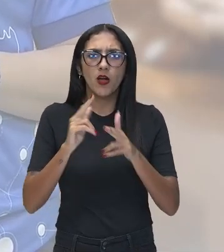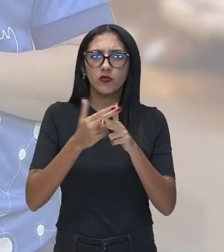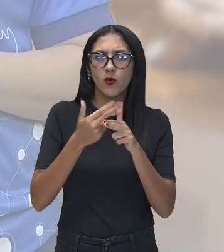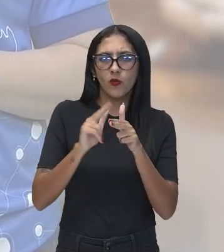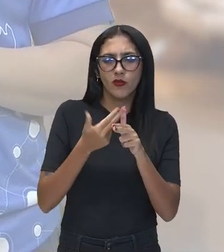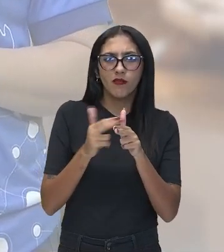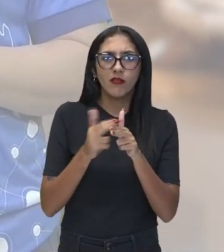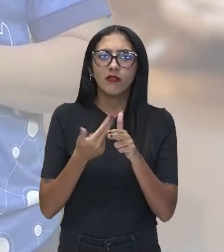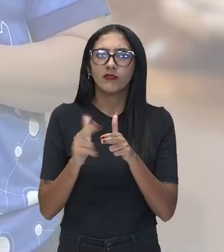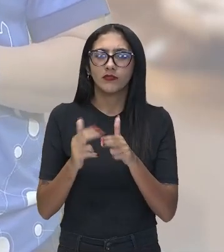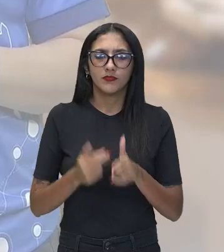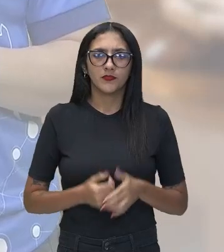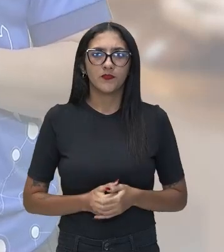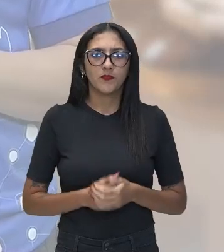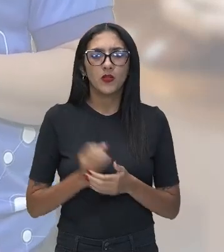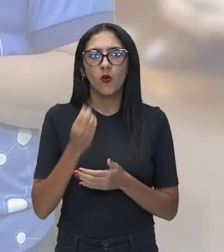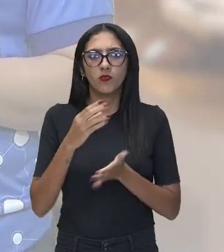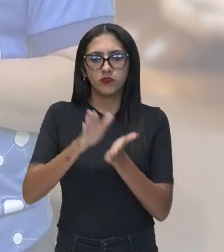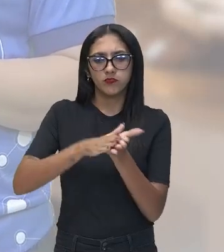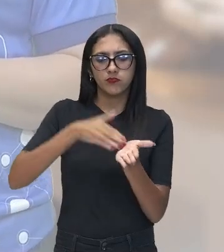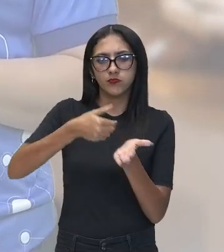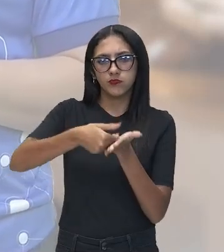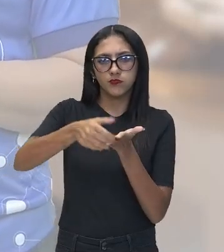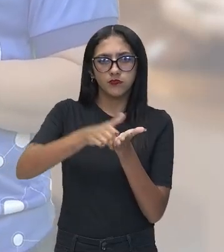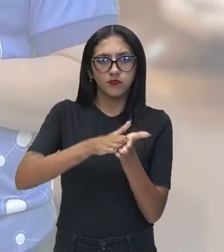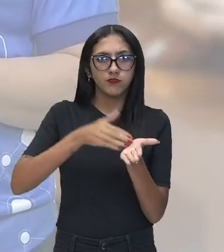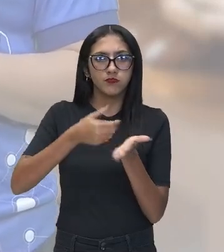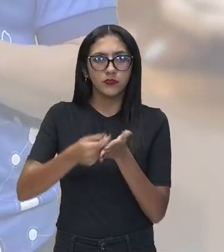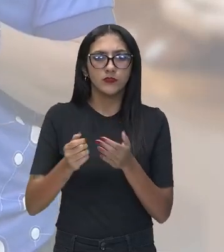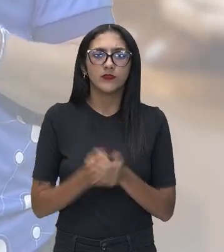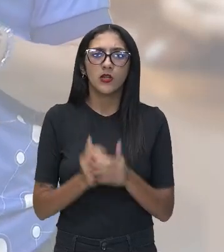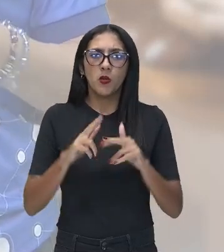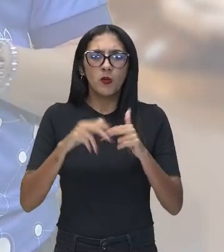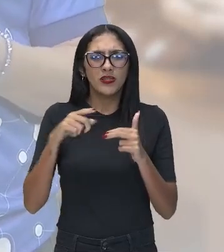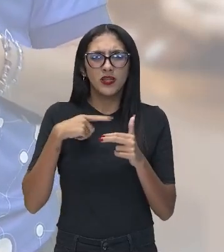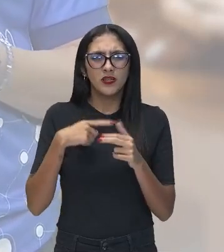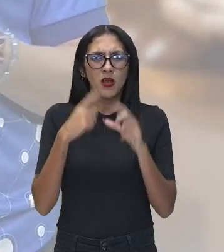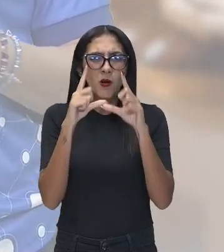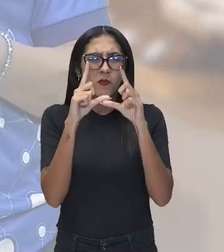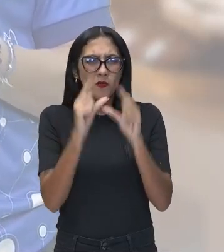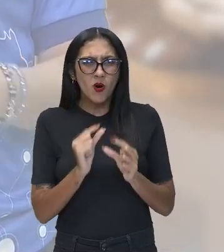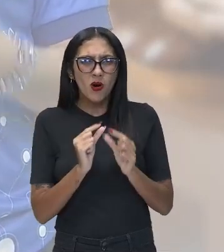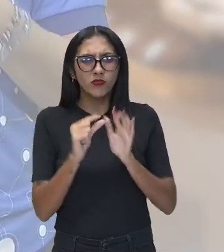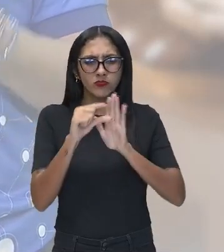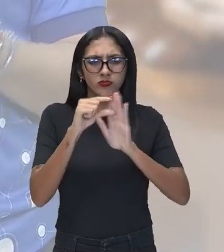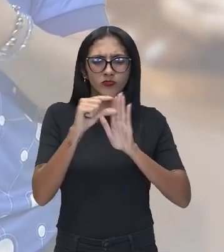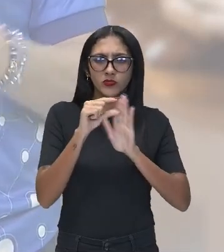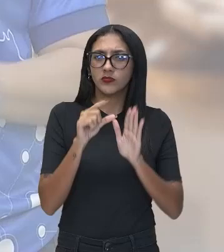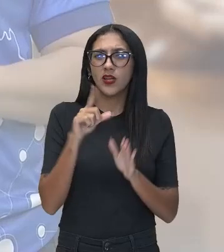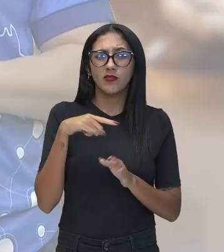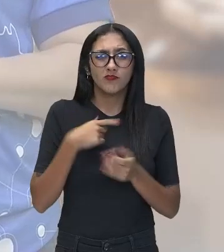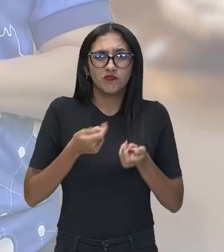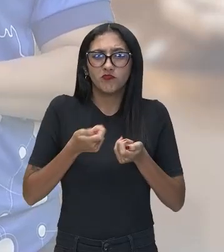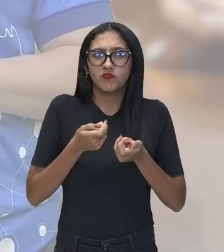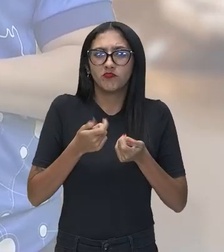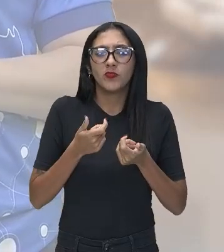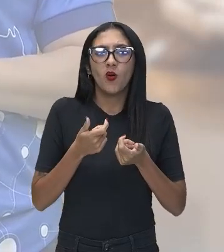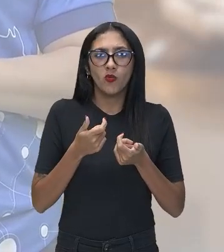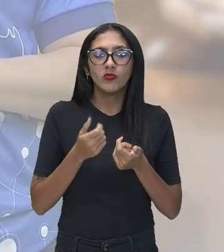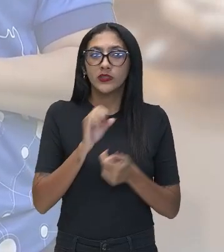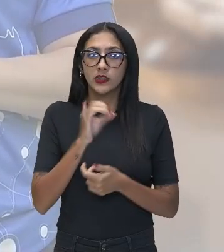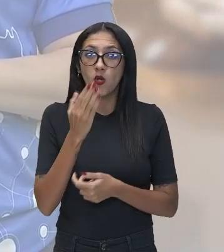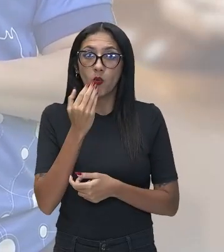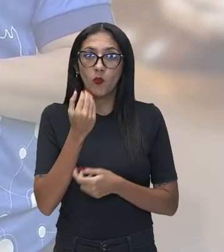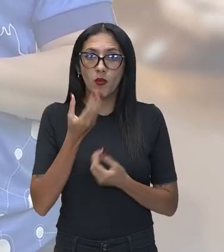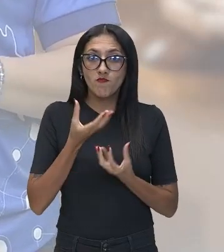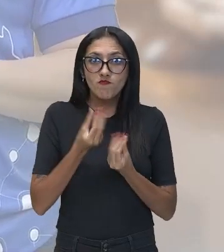então manteiga, por isso que ele está bem pequenininho aqui, porque a gente não precisa consumir muito, porque faz mal para o